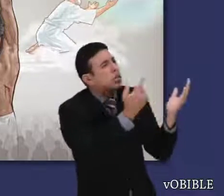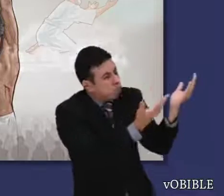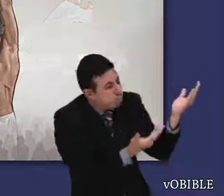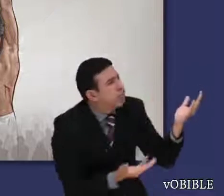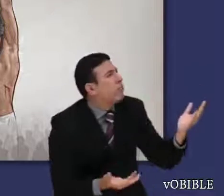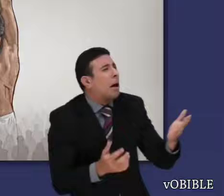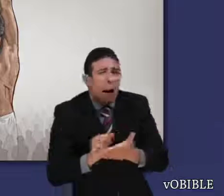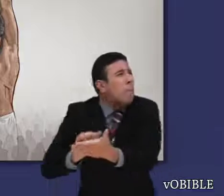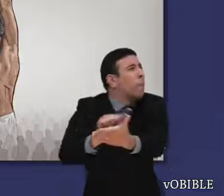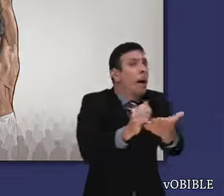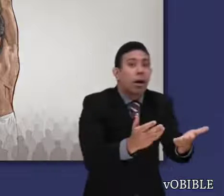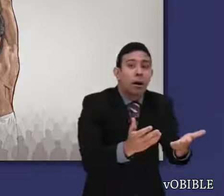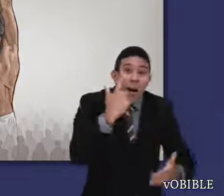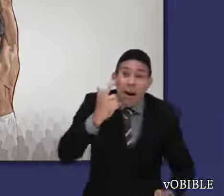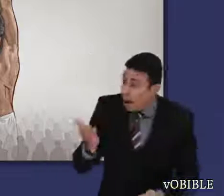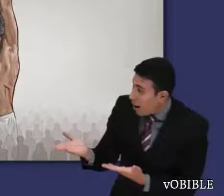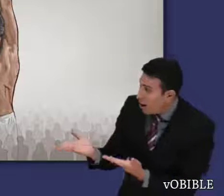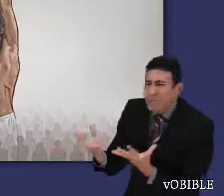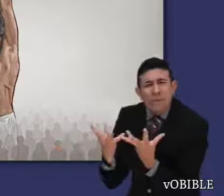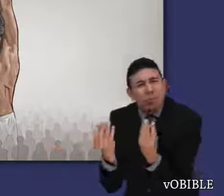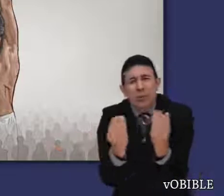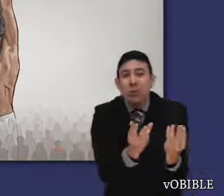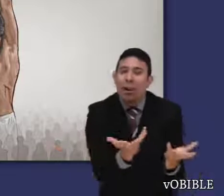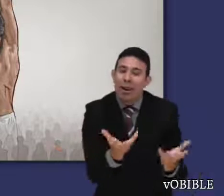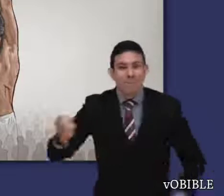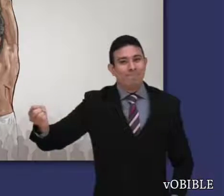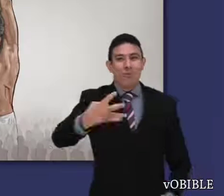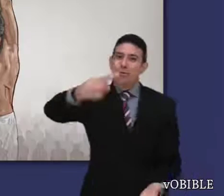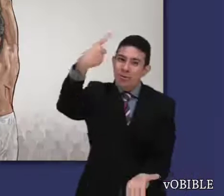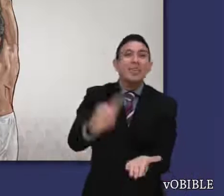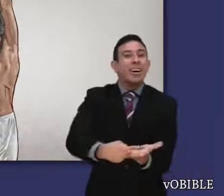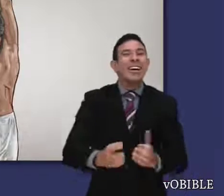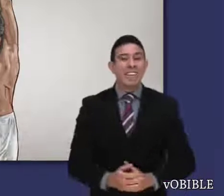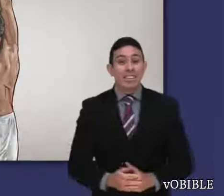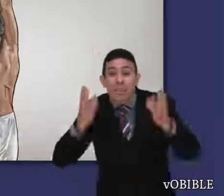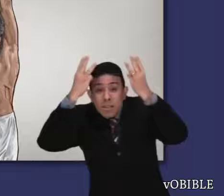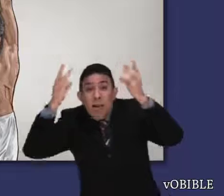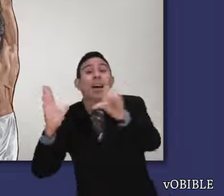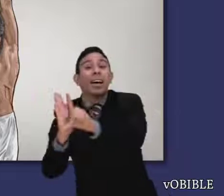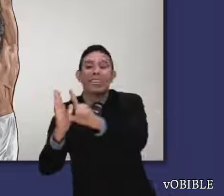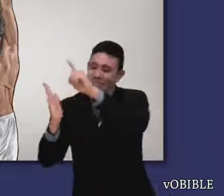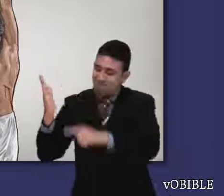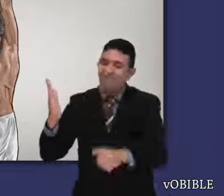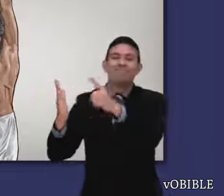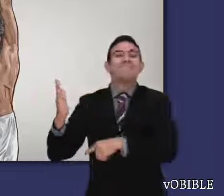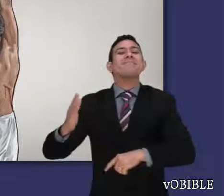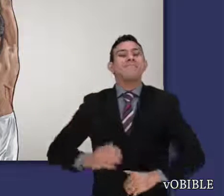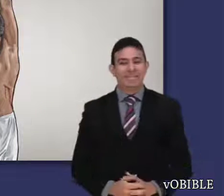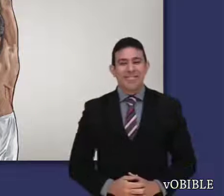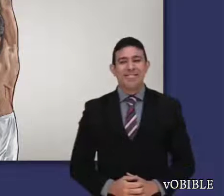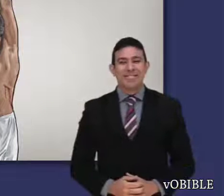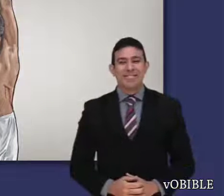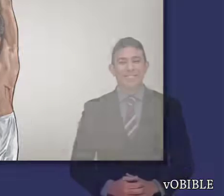sempre. O resgate de Jesus também fornece a base para um novo pacto, melhor do que o pacto que foi mediado